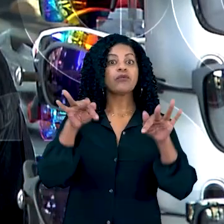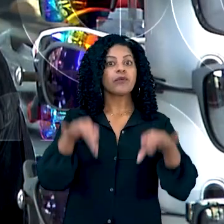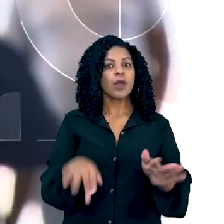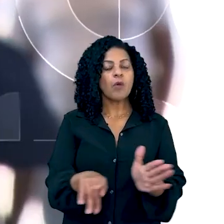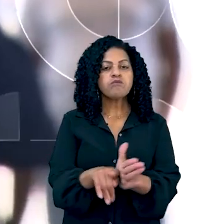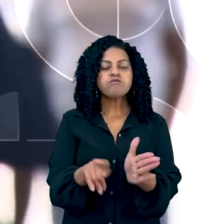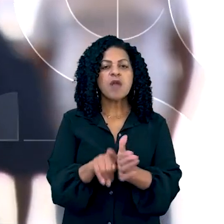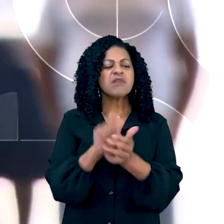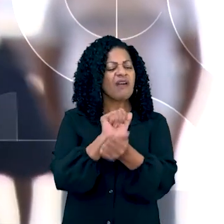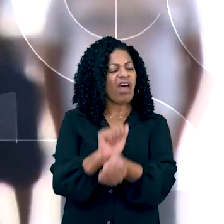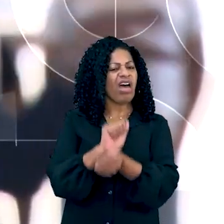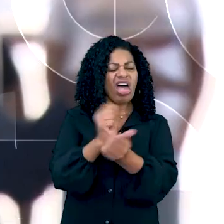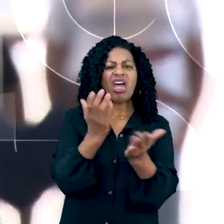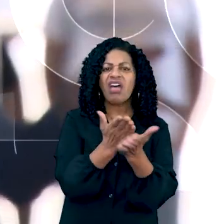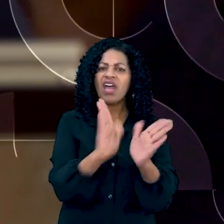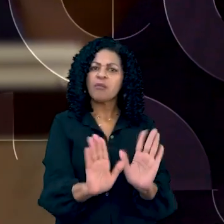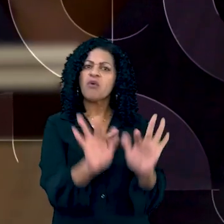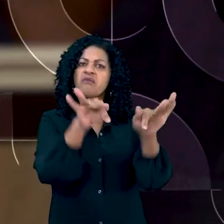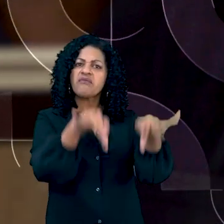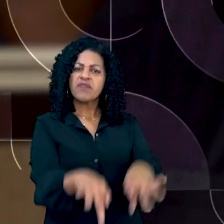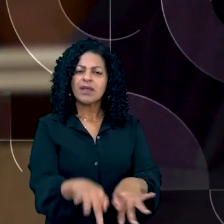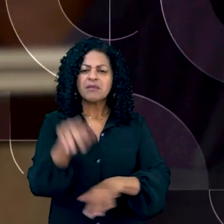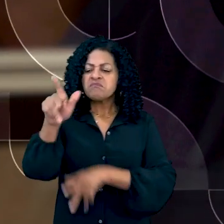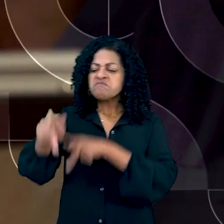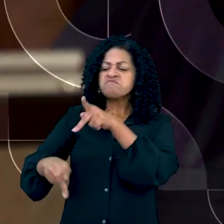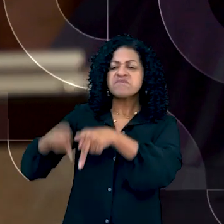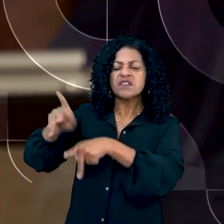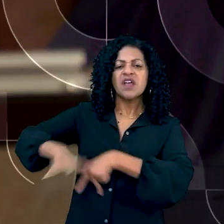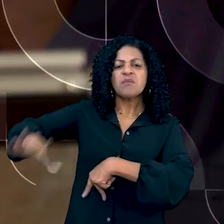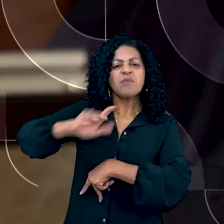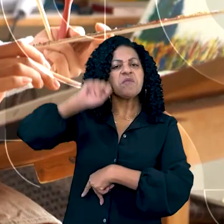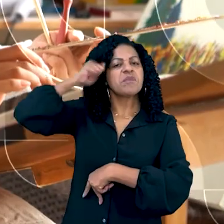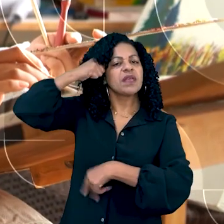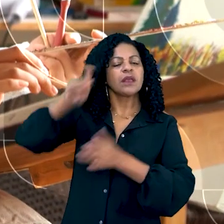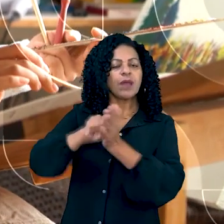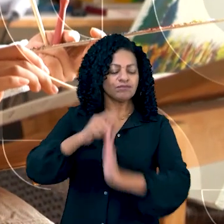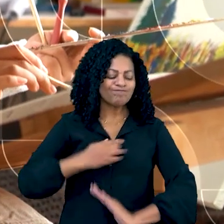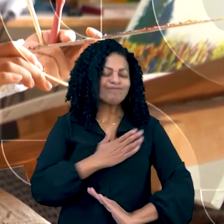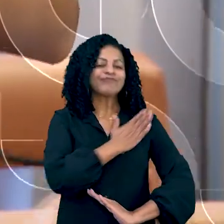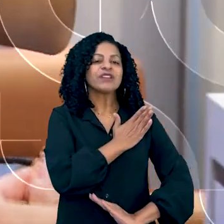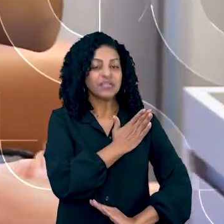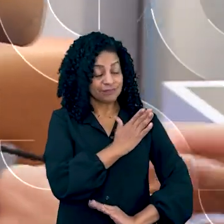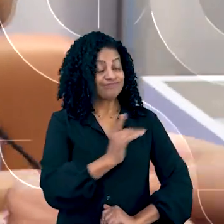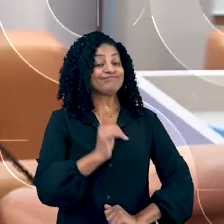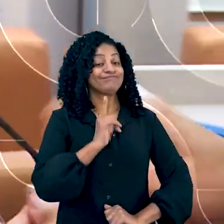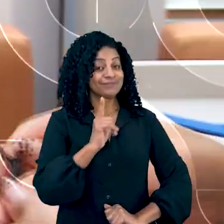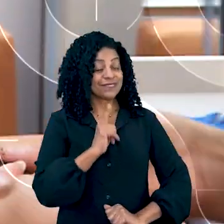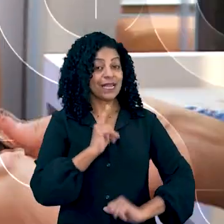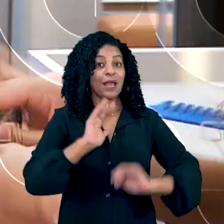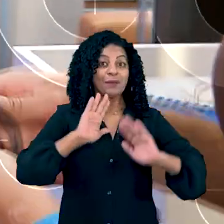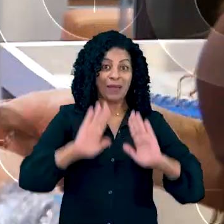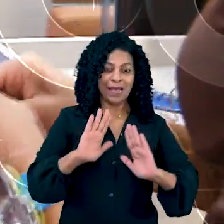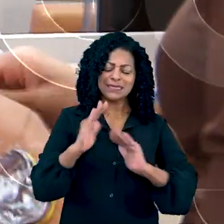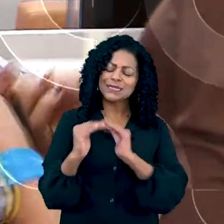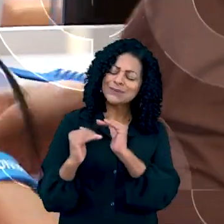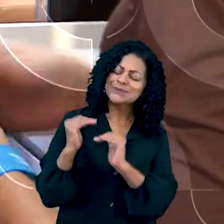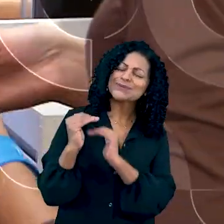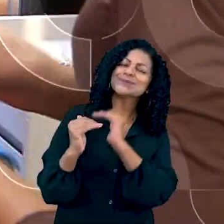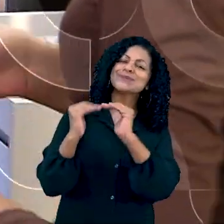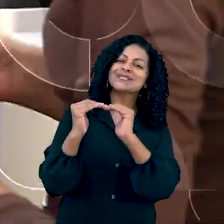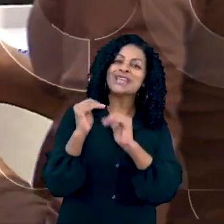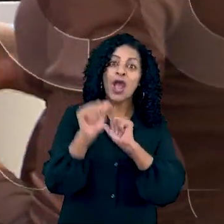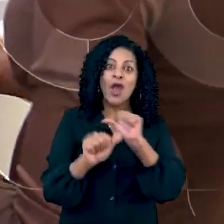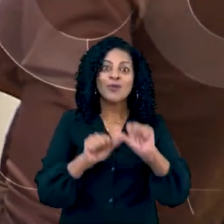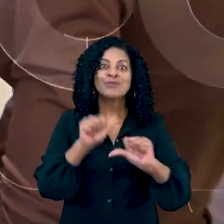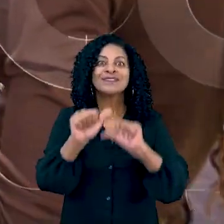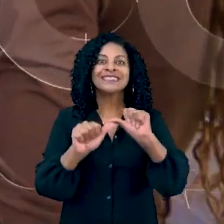Apesar do fim oficial da escravidão, as pessoas negras ainda enfrentam o preconceito estrutural. Mas, aos poucos, essa realidade